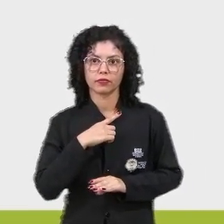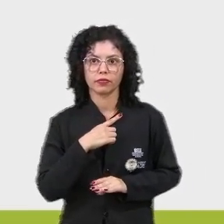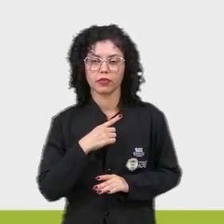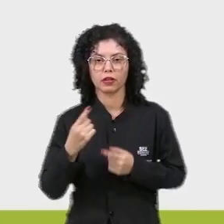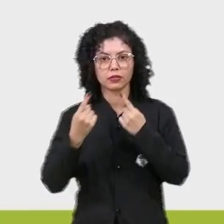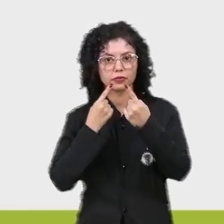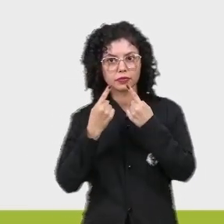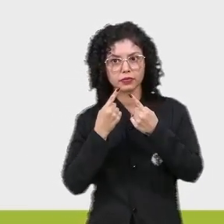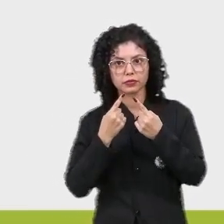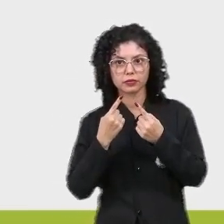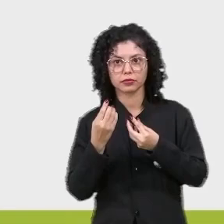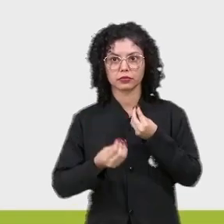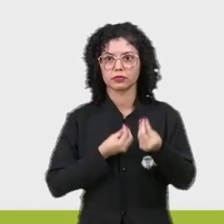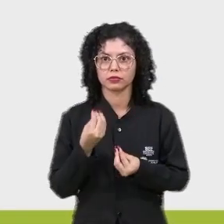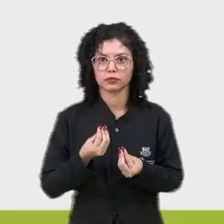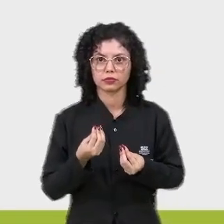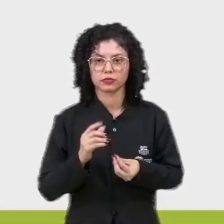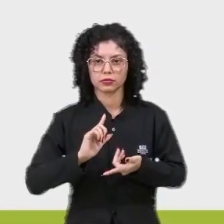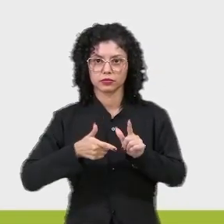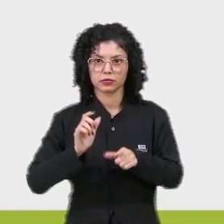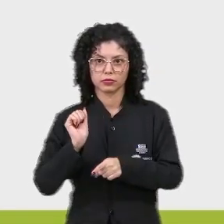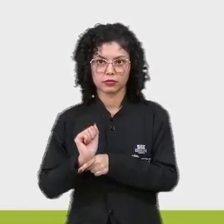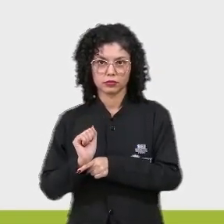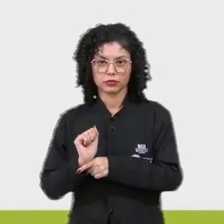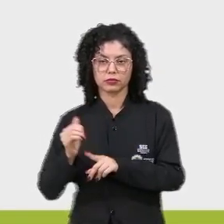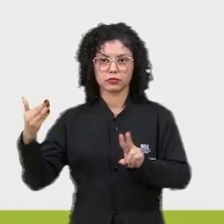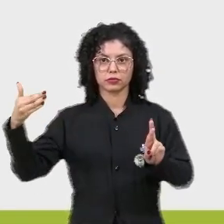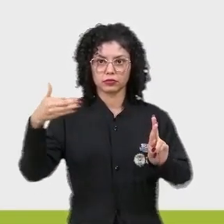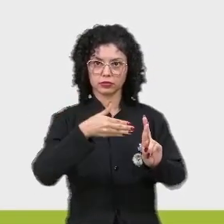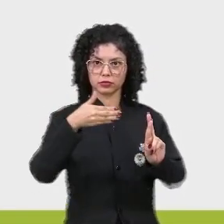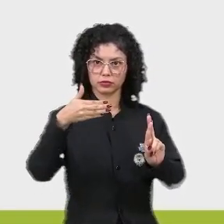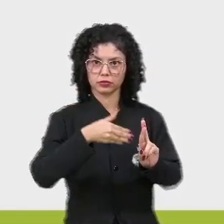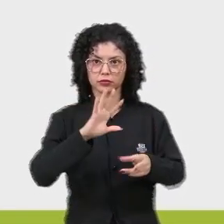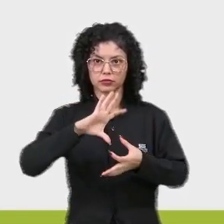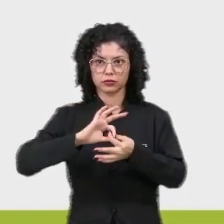um diálogo de que maneira? Letra A, uma referência ao